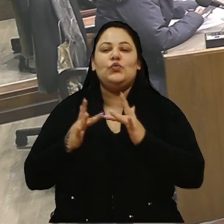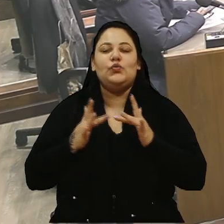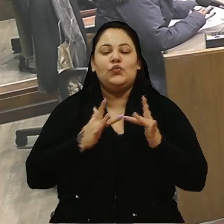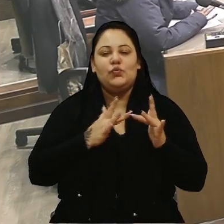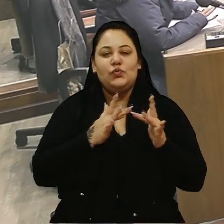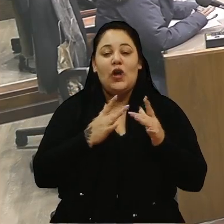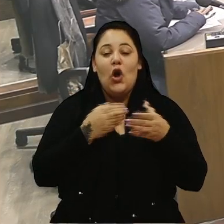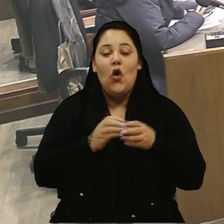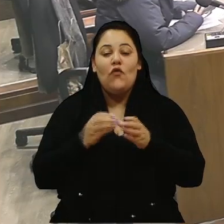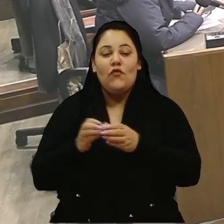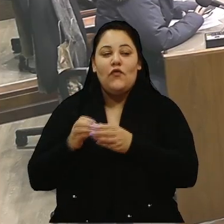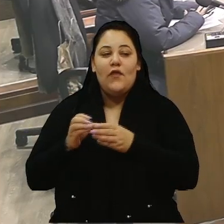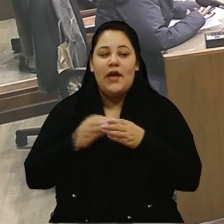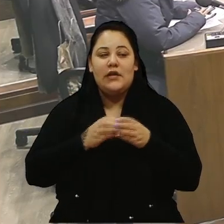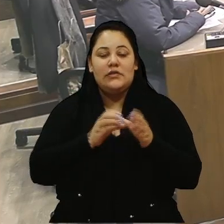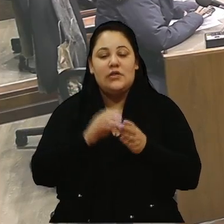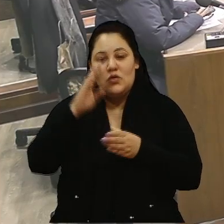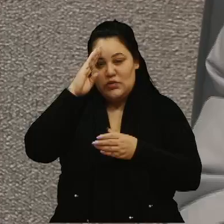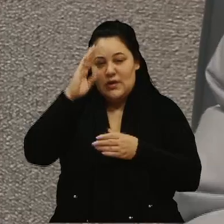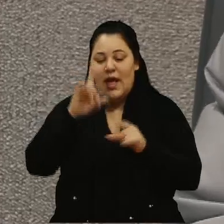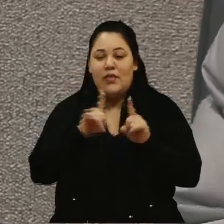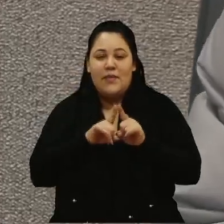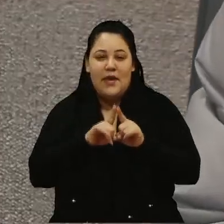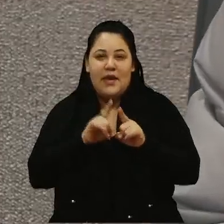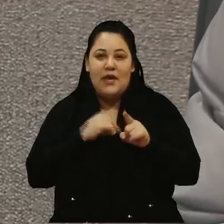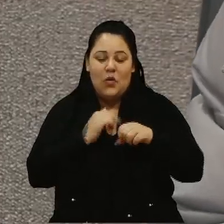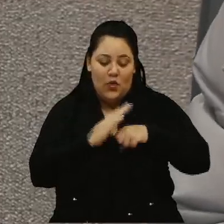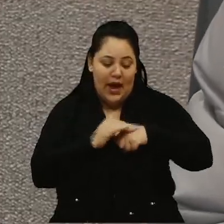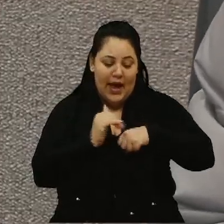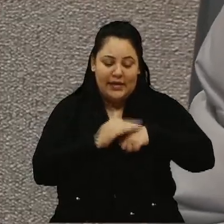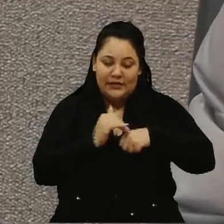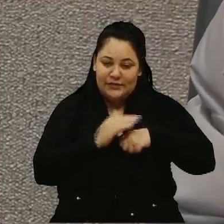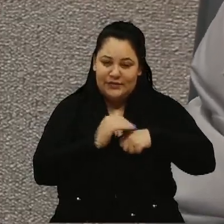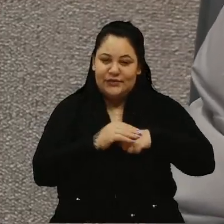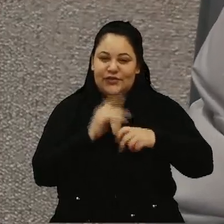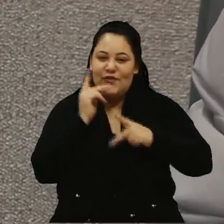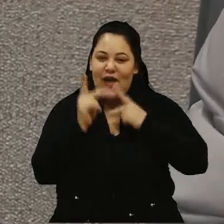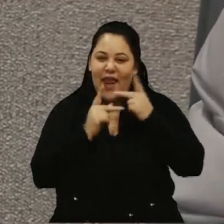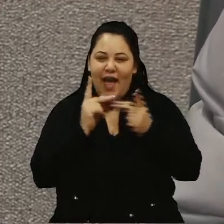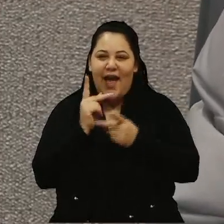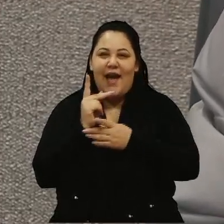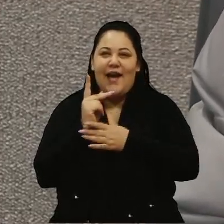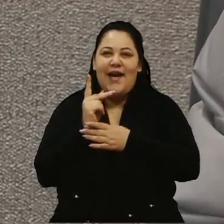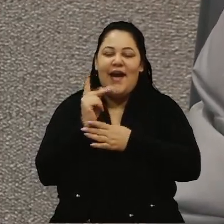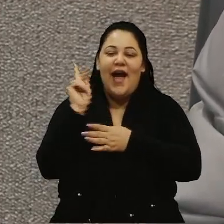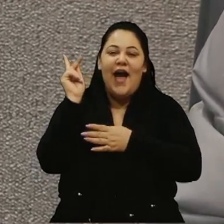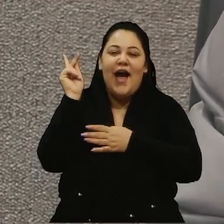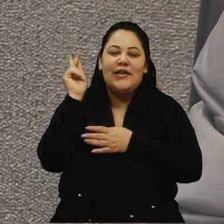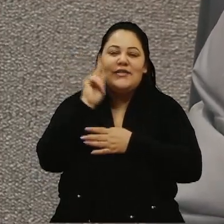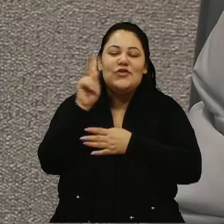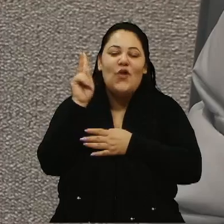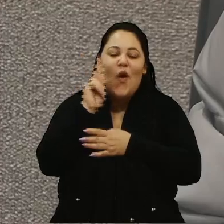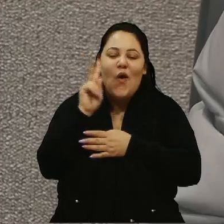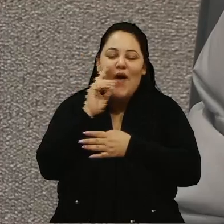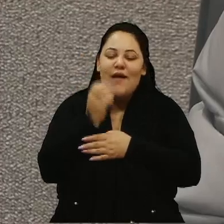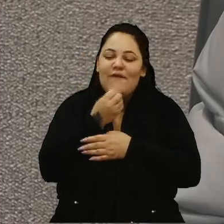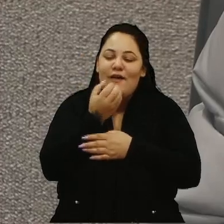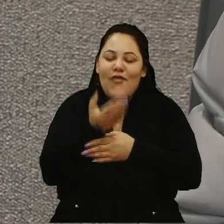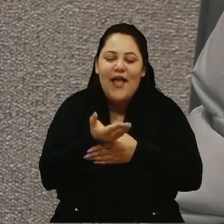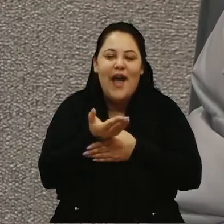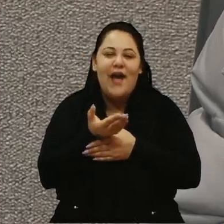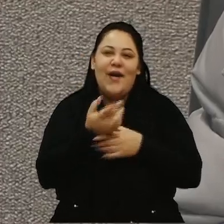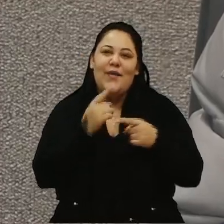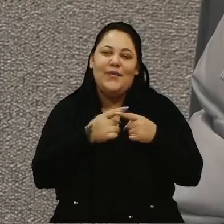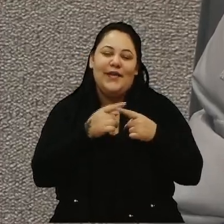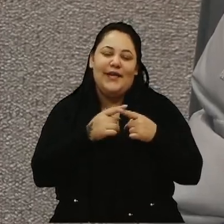carinho e o denodo que eles tinham e de contar as missões, nós ficávamos encantados, porque quem não participou não tem a